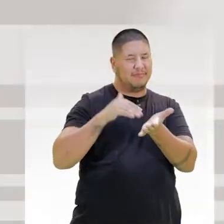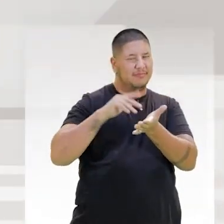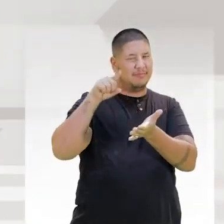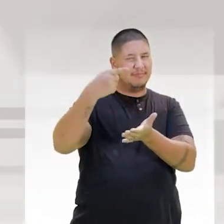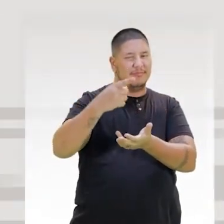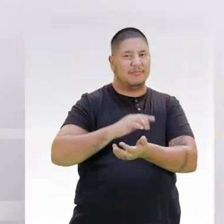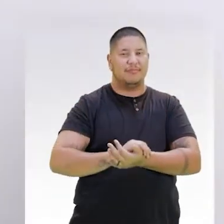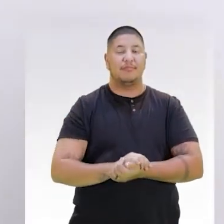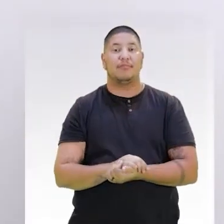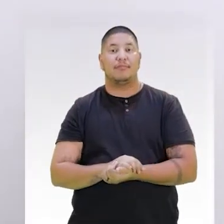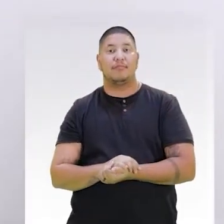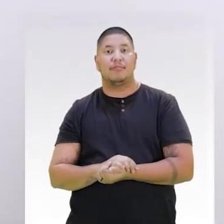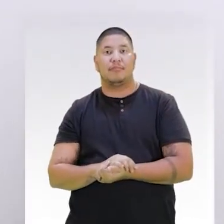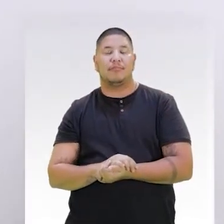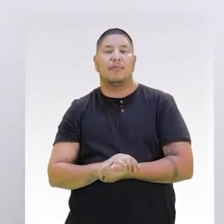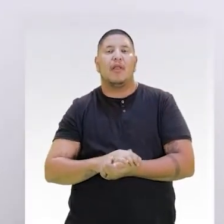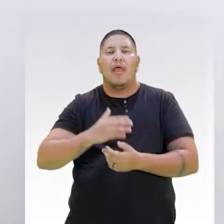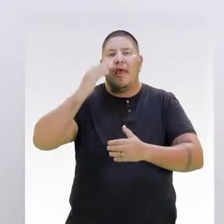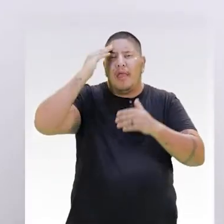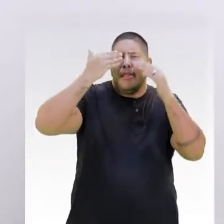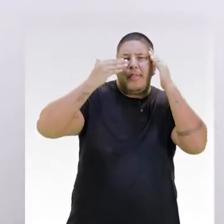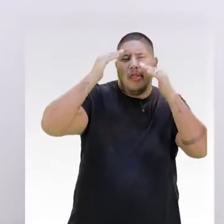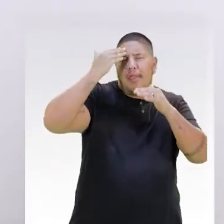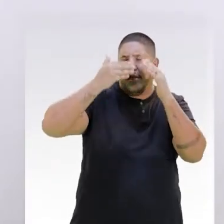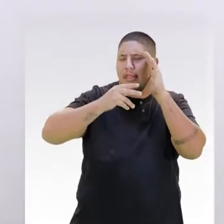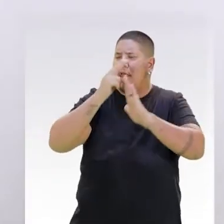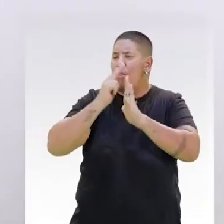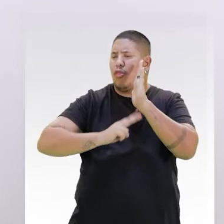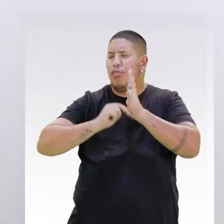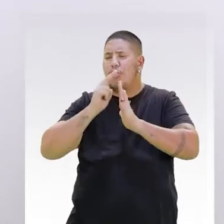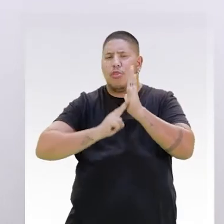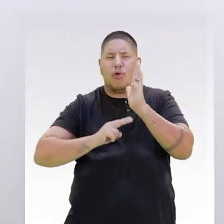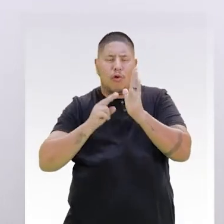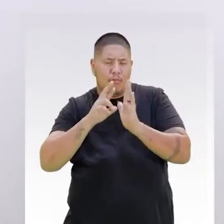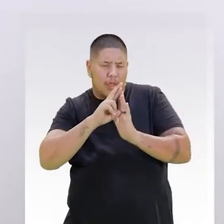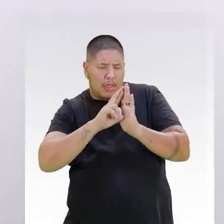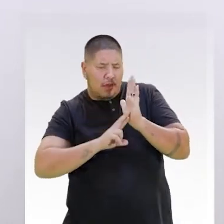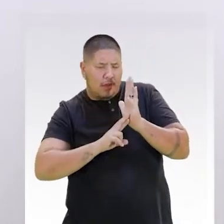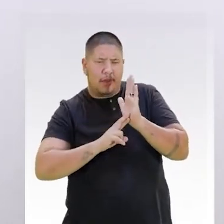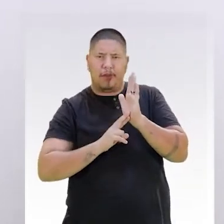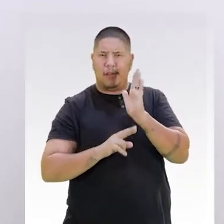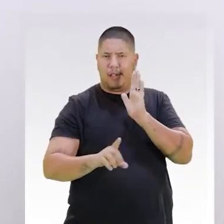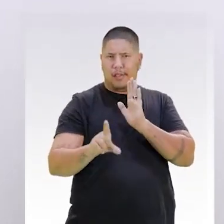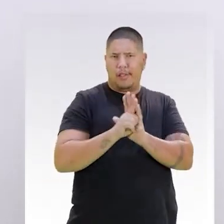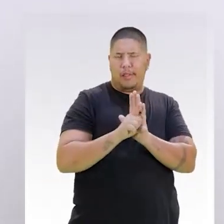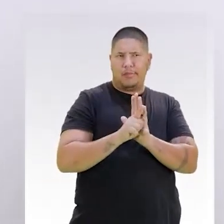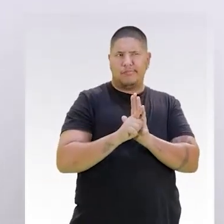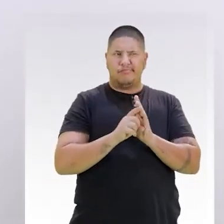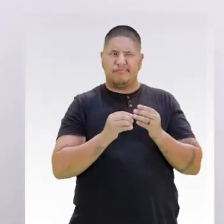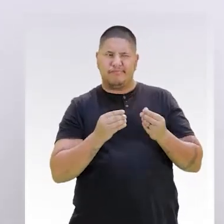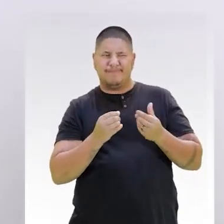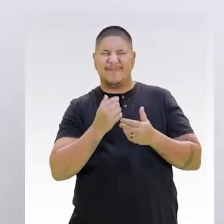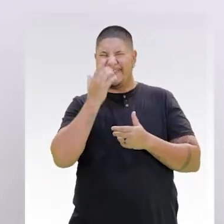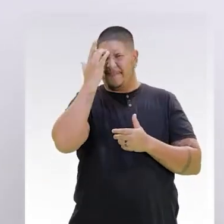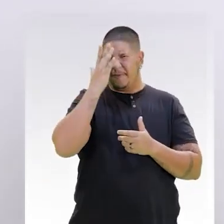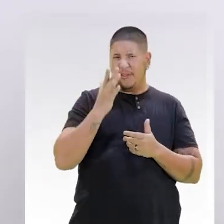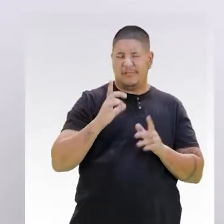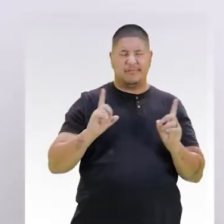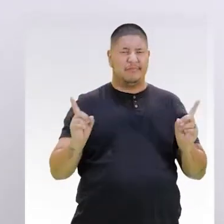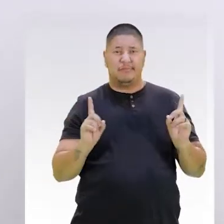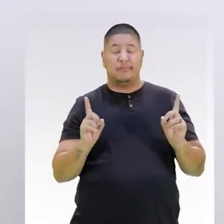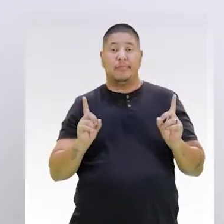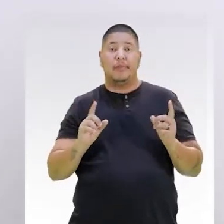mais! Entender sobre normas, procedimentos, leis trabalhistas nem sempre são tarefas